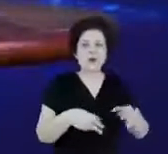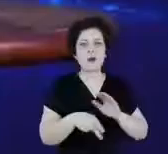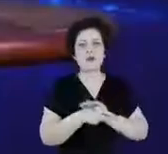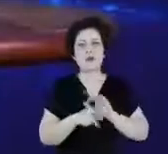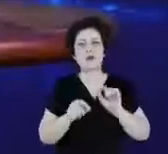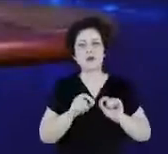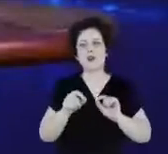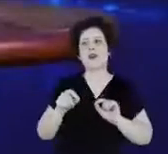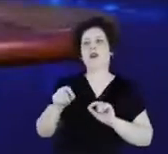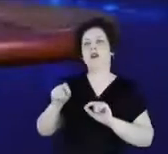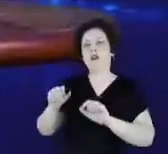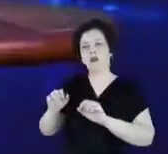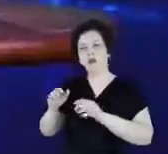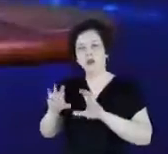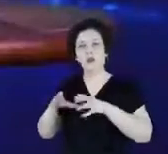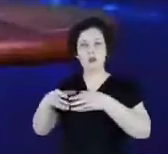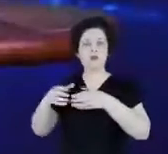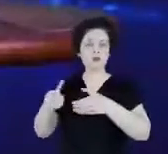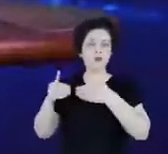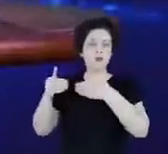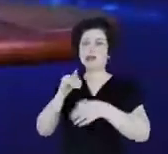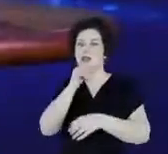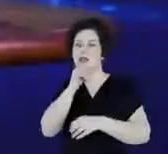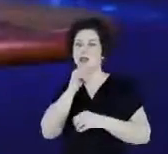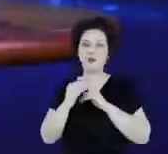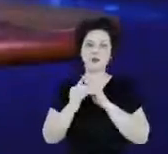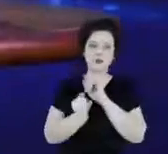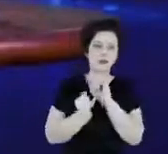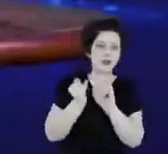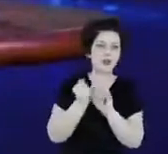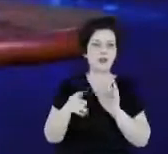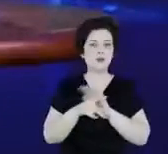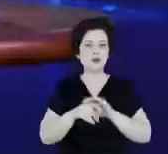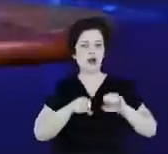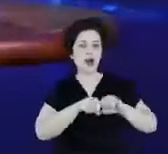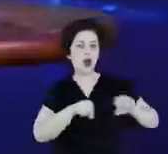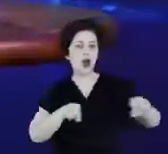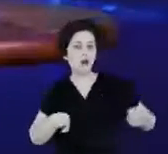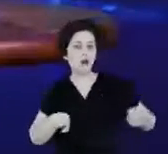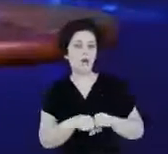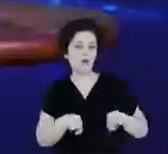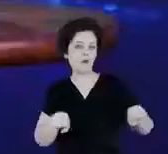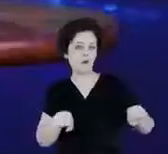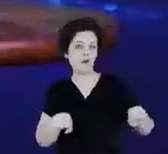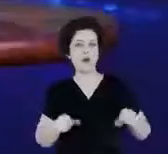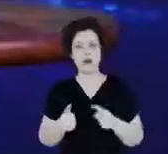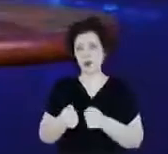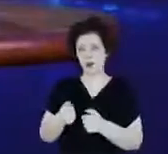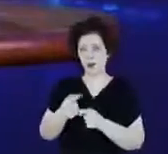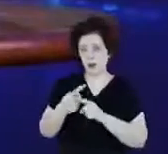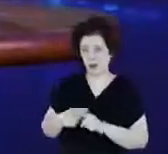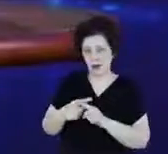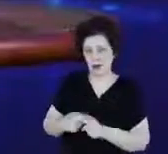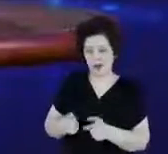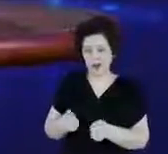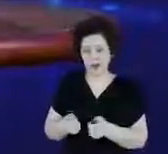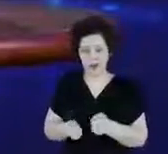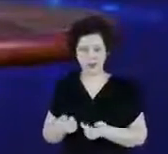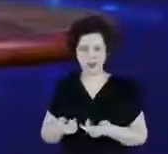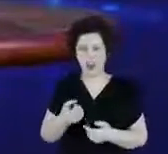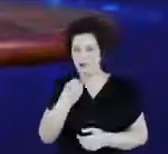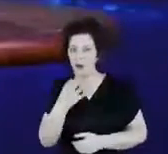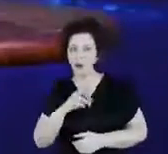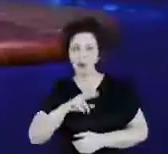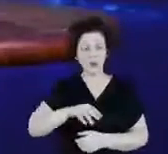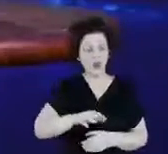usar doctors né sei lá internet de cabo foi quem quem joga games né postar se você vai ser bom não